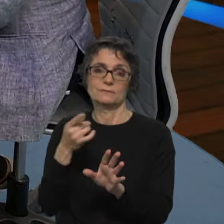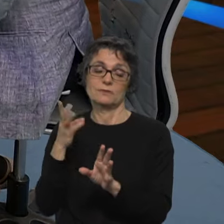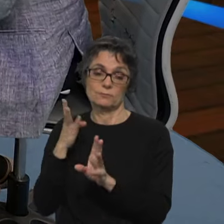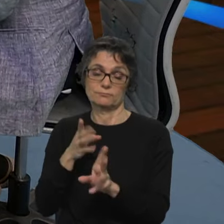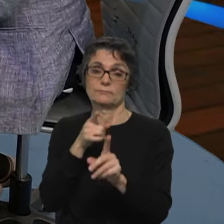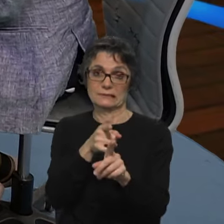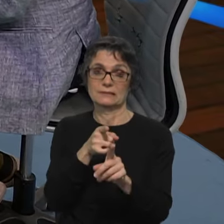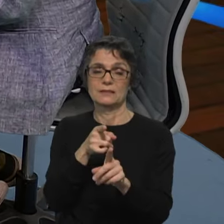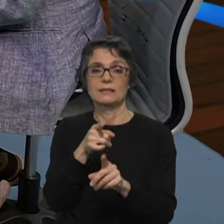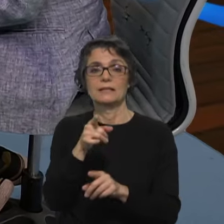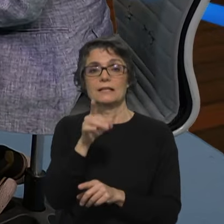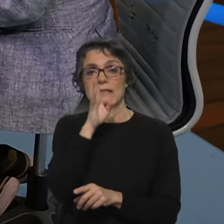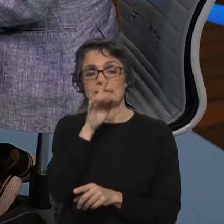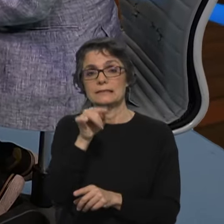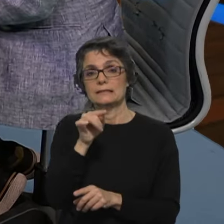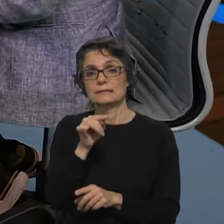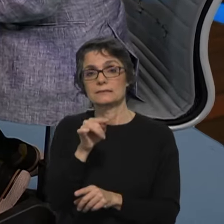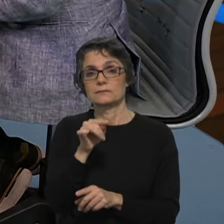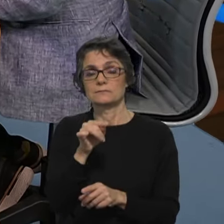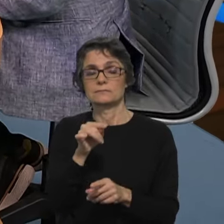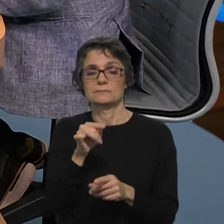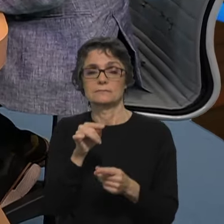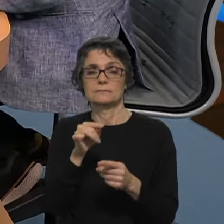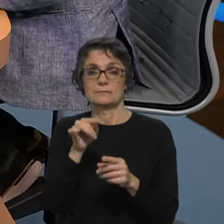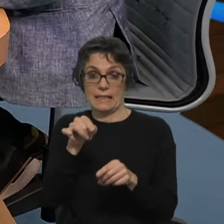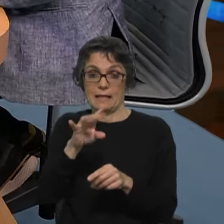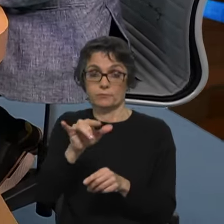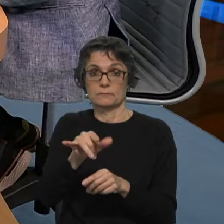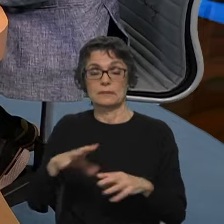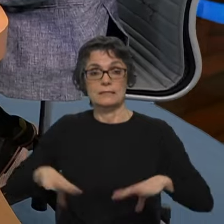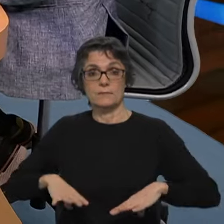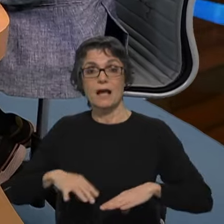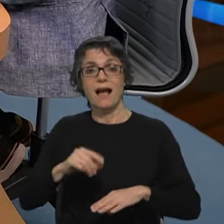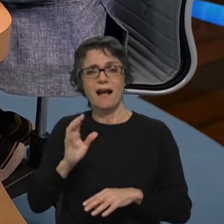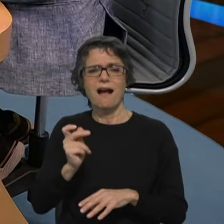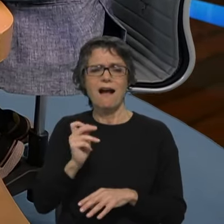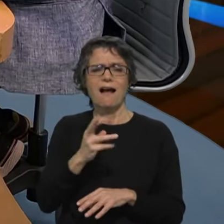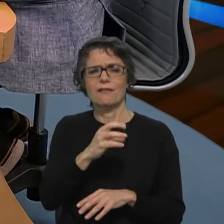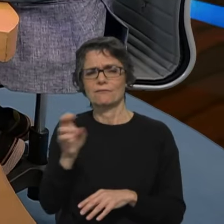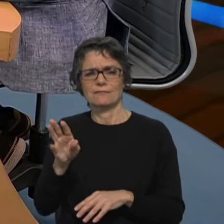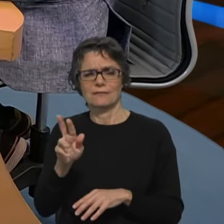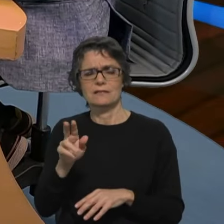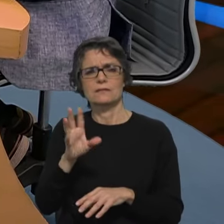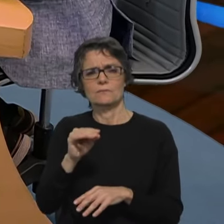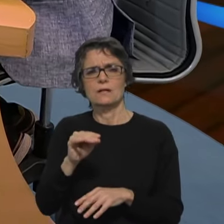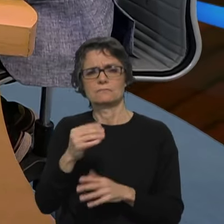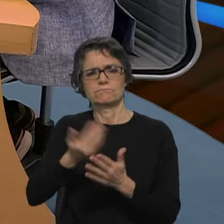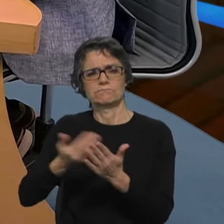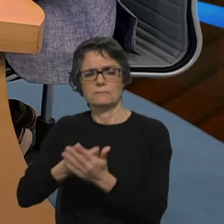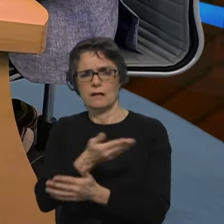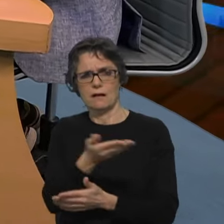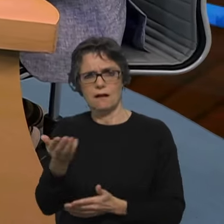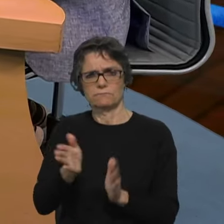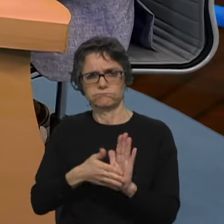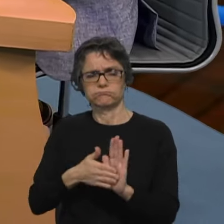endoenças. Se não existe, existiu muito provavelmente. Em Santa Maria da Feira, há mais de 300 anos, ou melhor, de forma